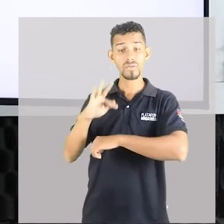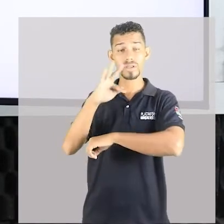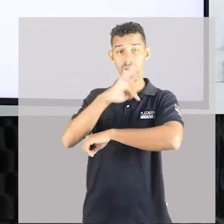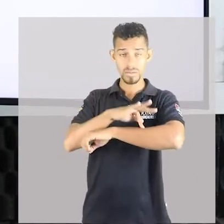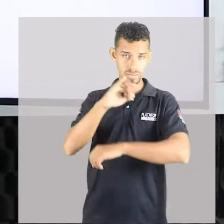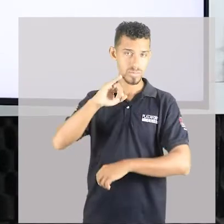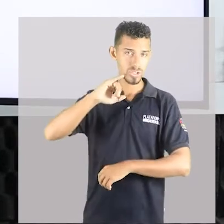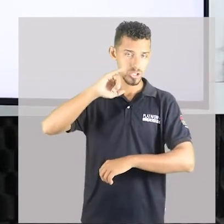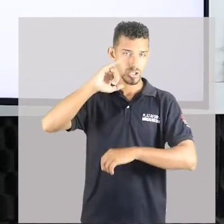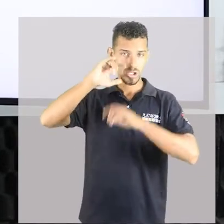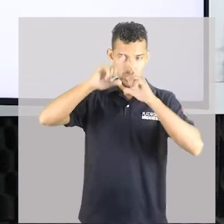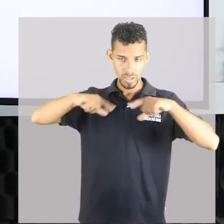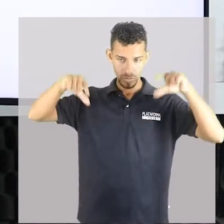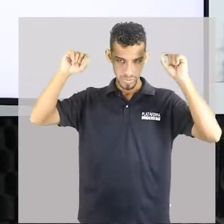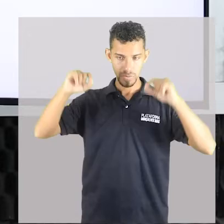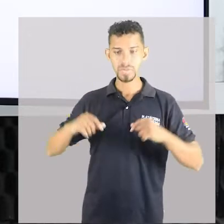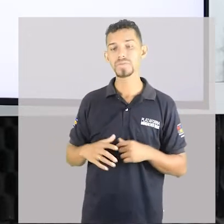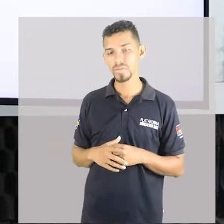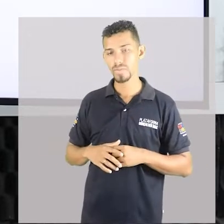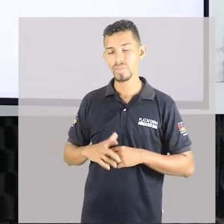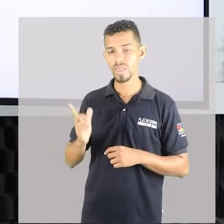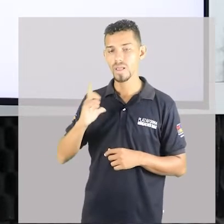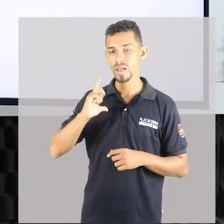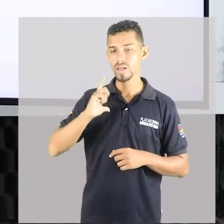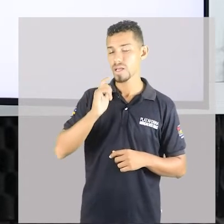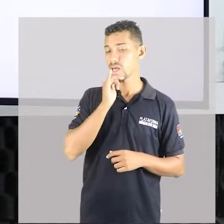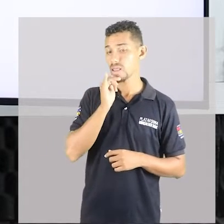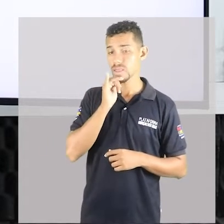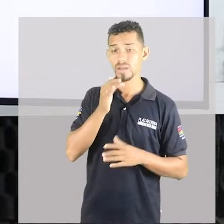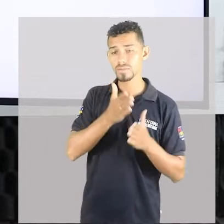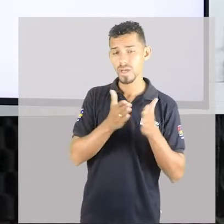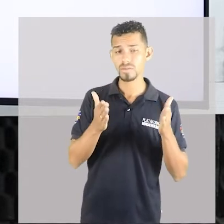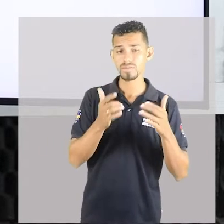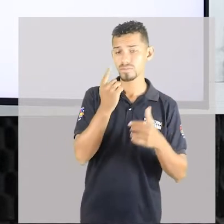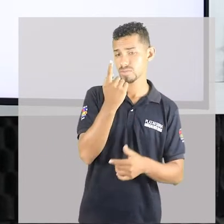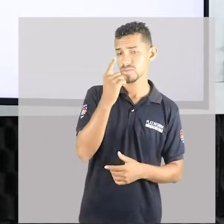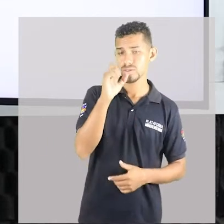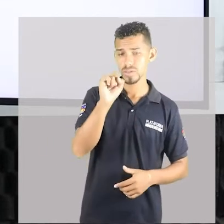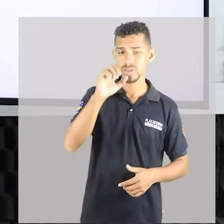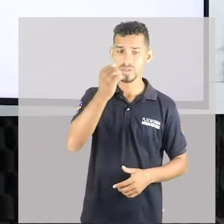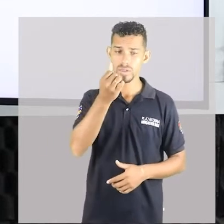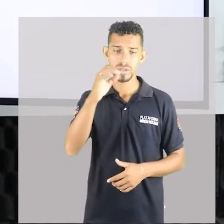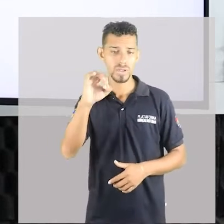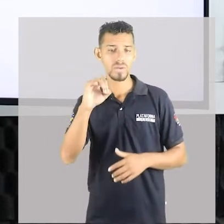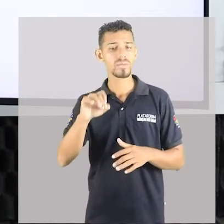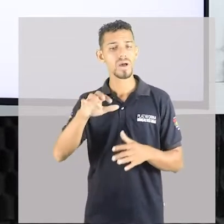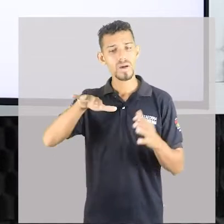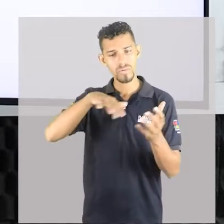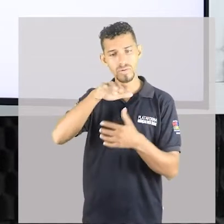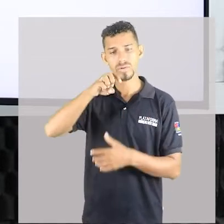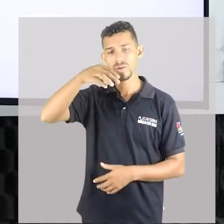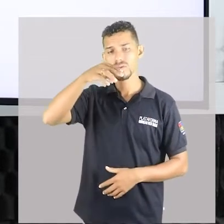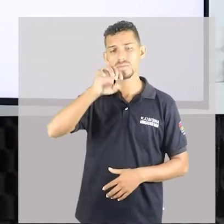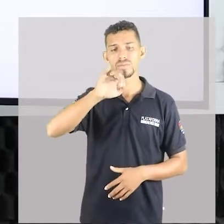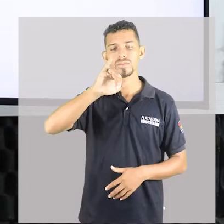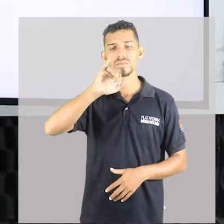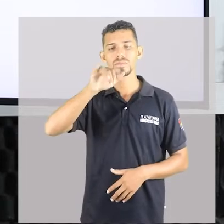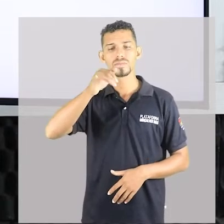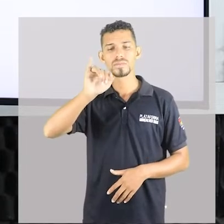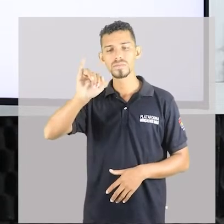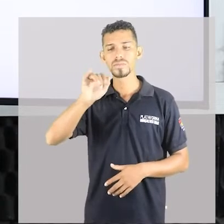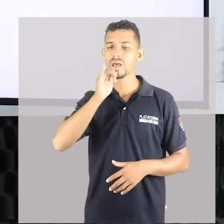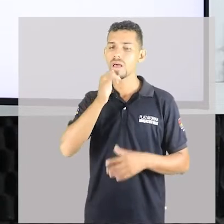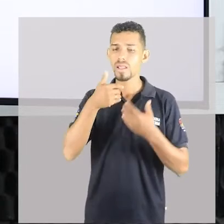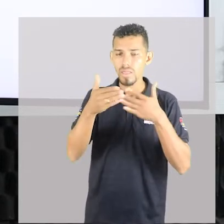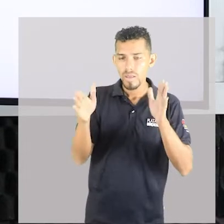de 1860, né, você tem uma Revolução Meiji, que seria a abertura dos povos japoneses ao Ocidente e uma modernização